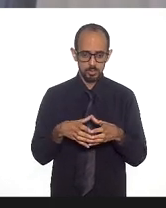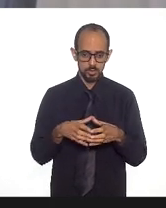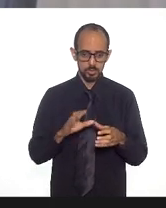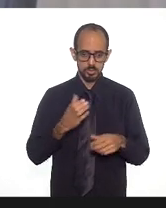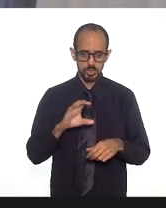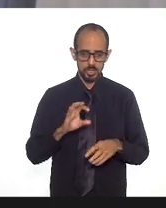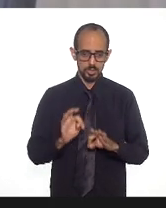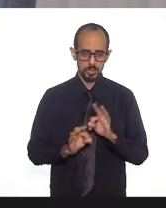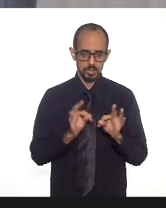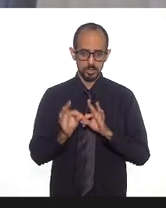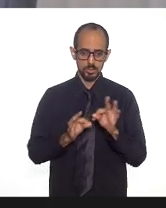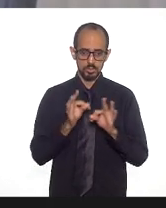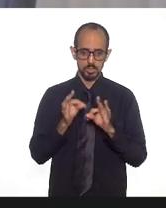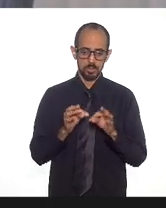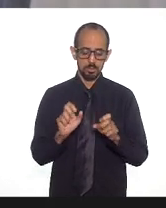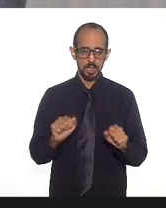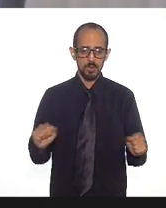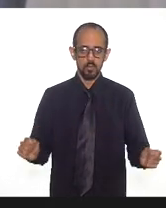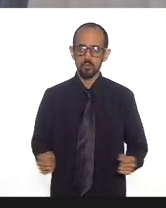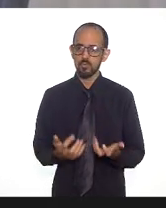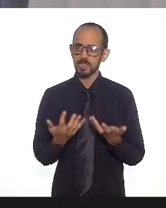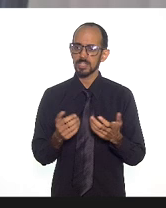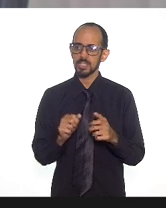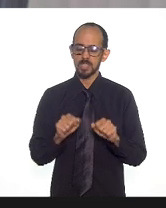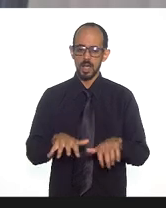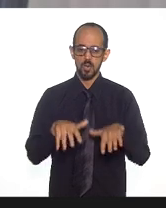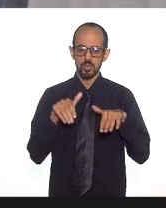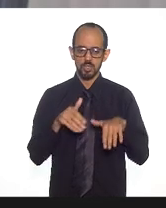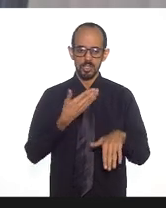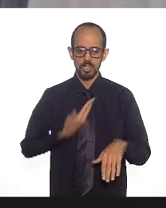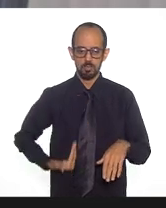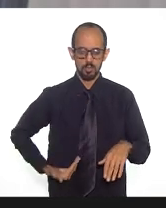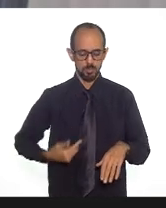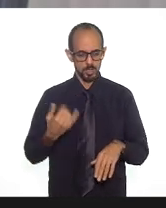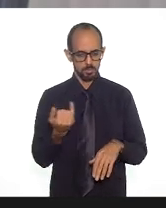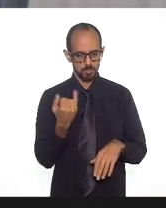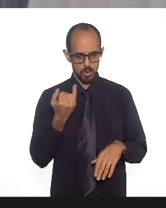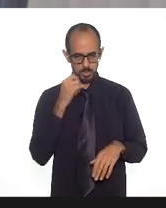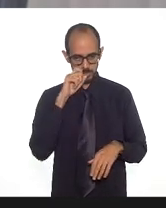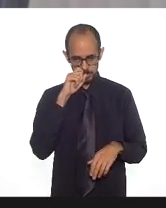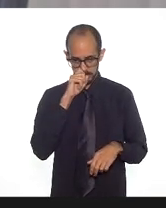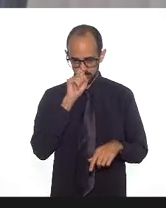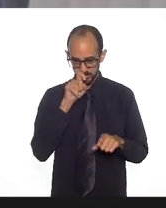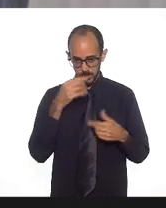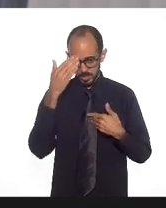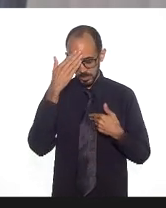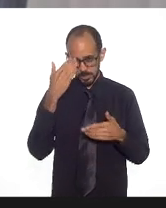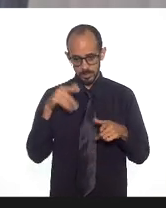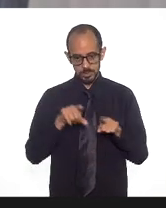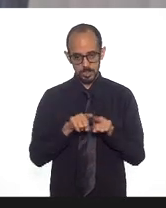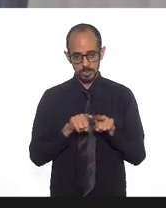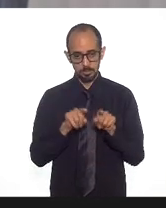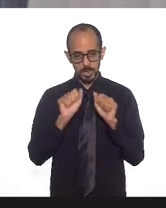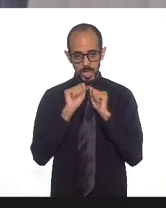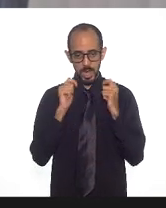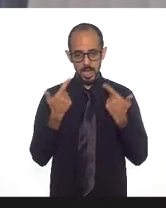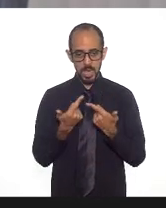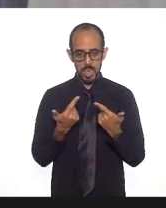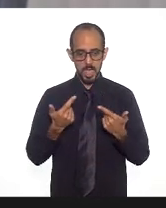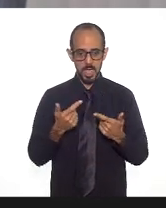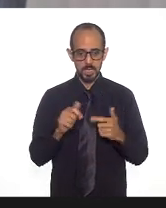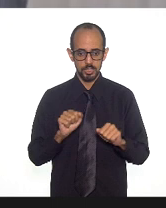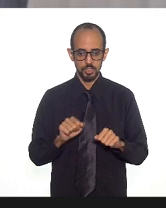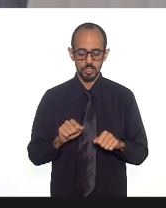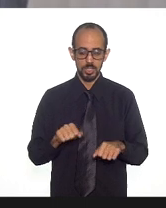realização dessa audiência pública, que é extremamente importante. Agradecer à UERJ, de forma geral, pela